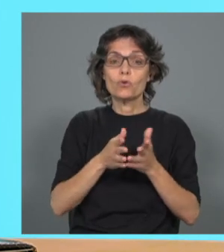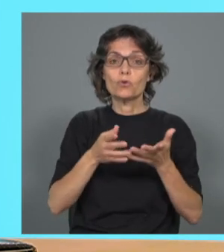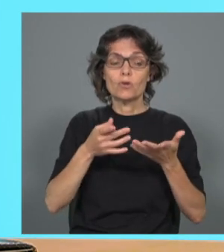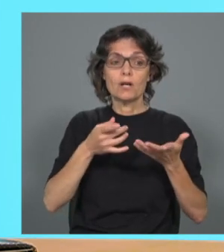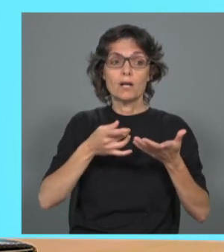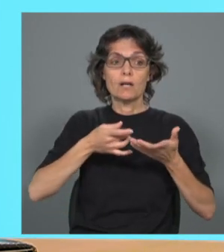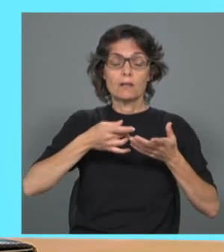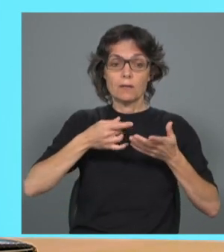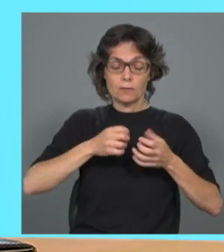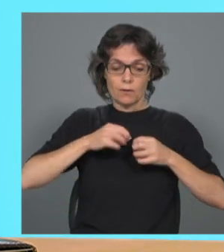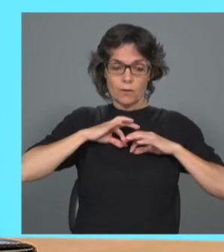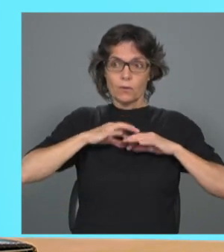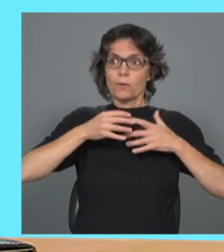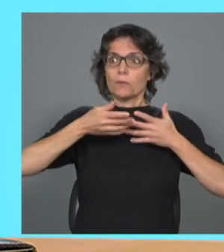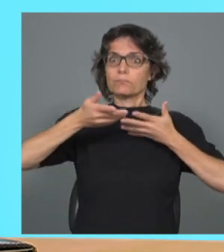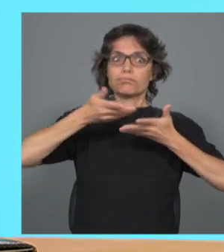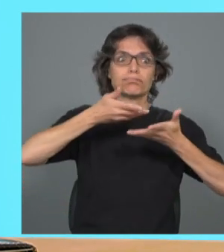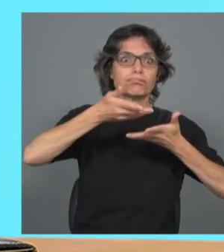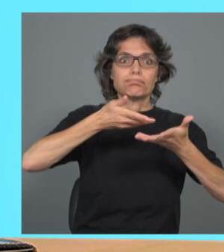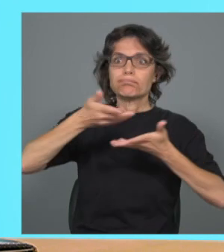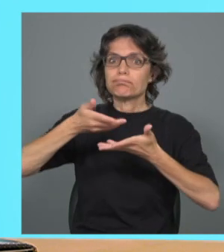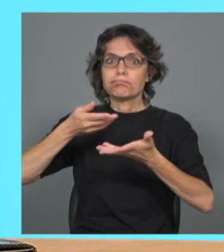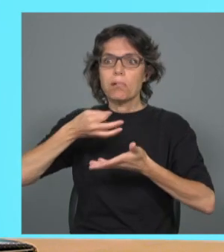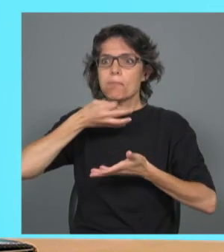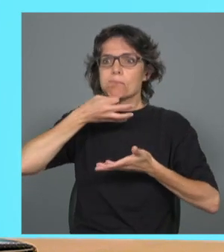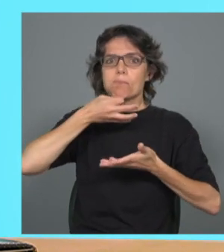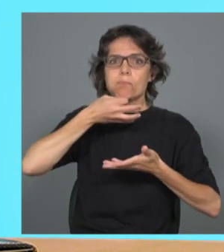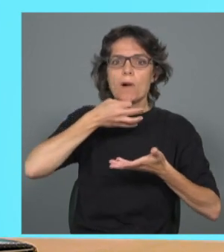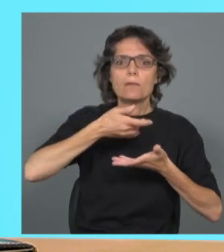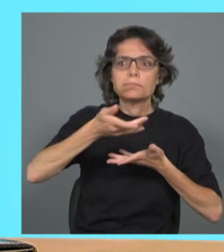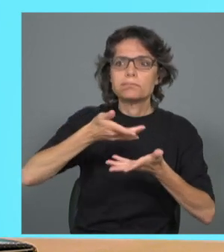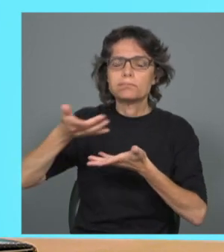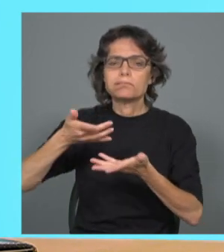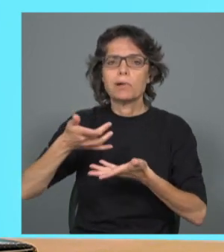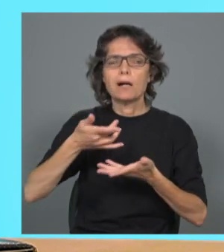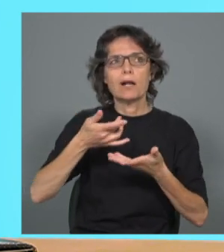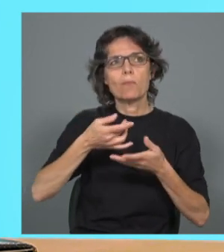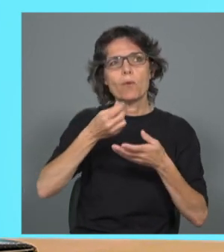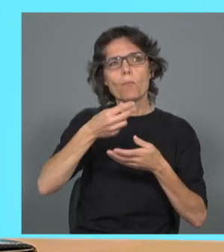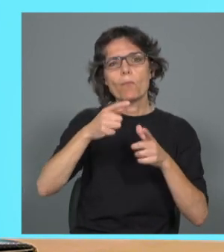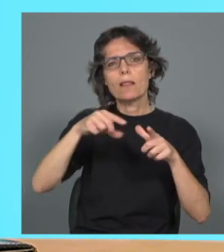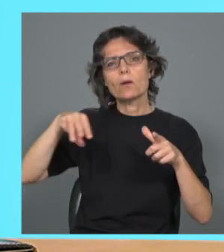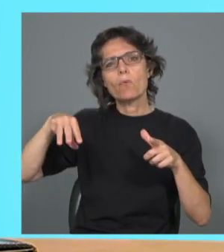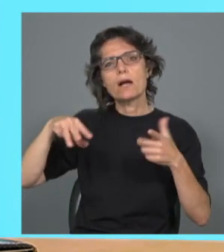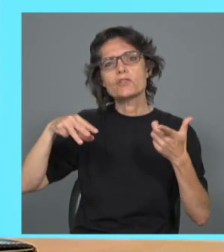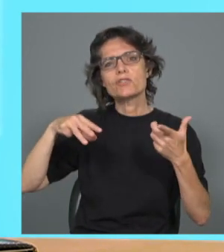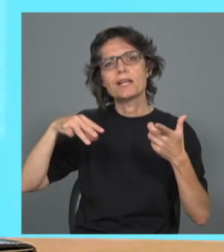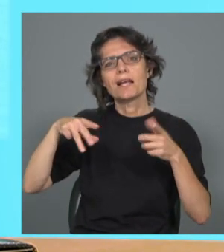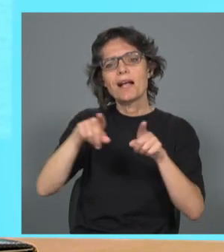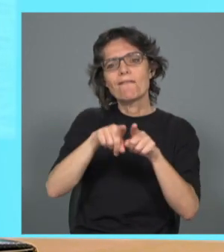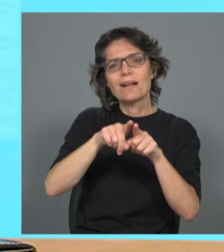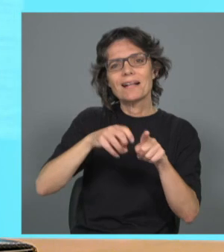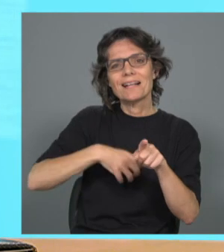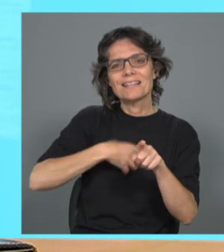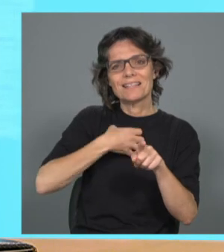forma completamente diferente. Começaram a falar, podemos dizer, a linguagem da fraternidade, uma lógica fratelli tutti, portanto, uma